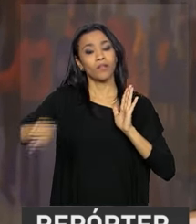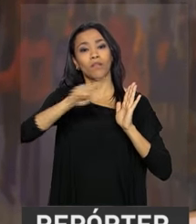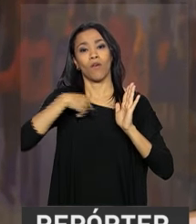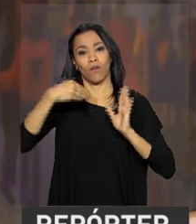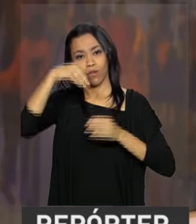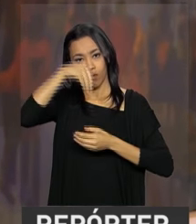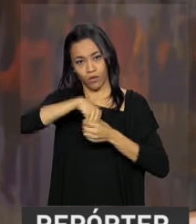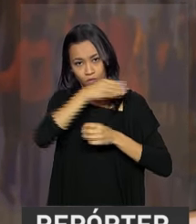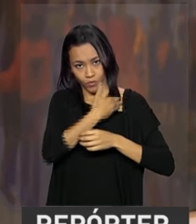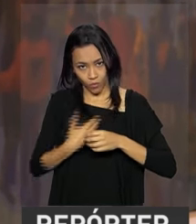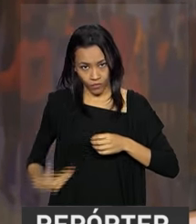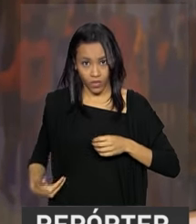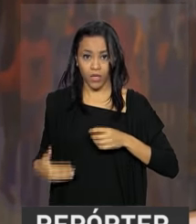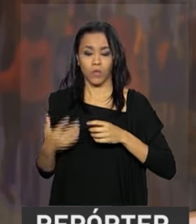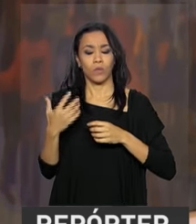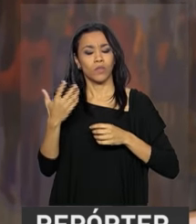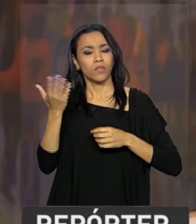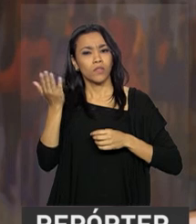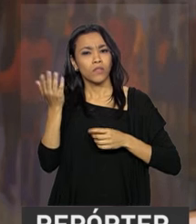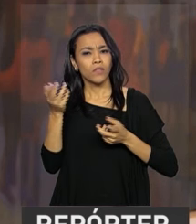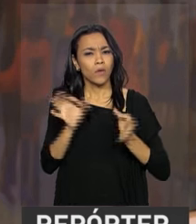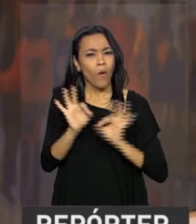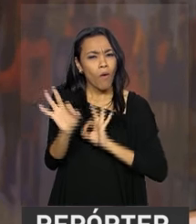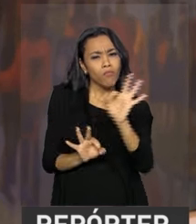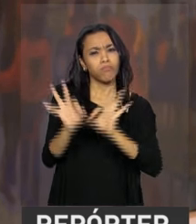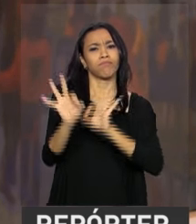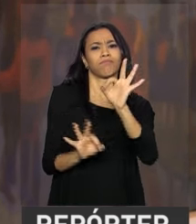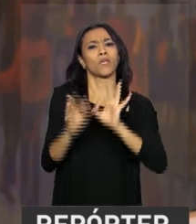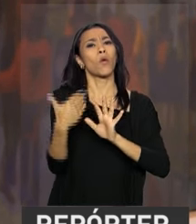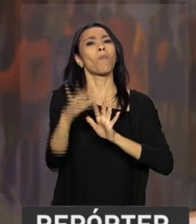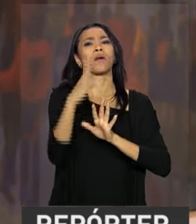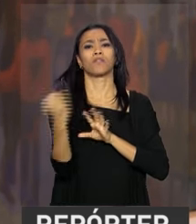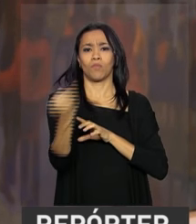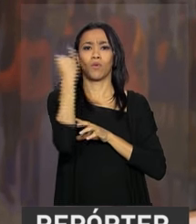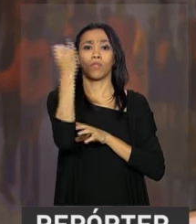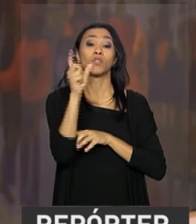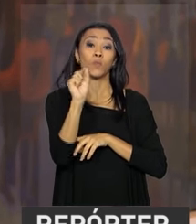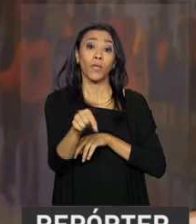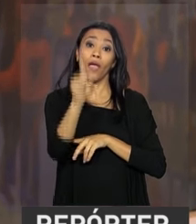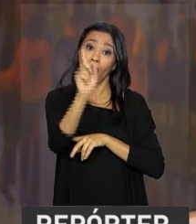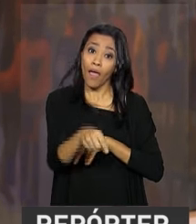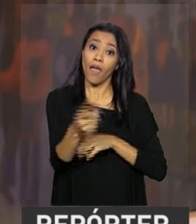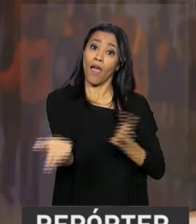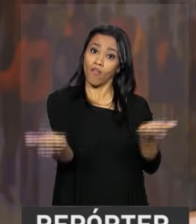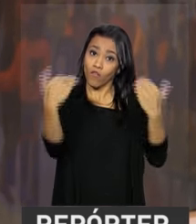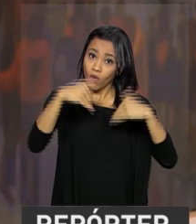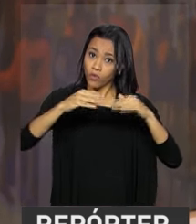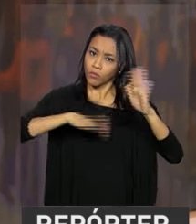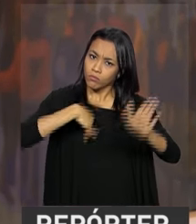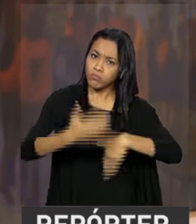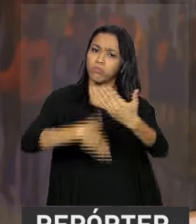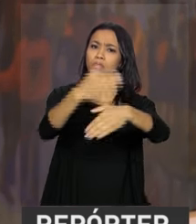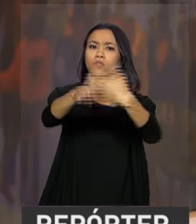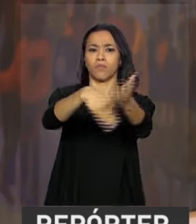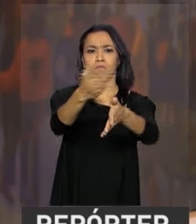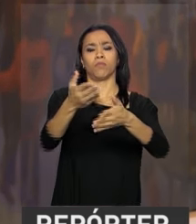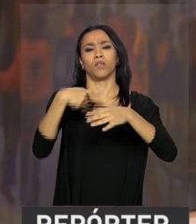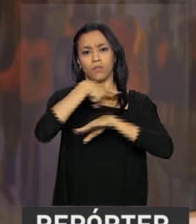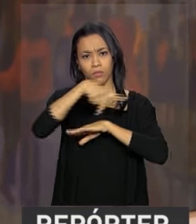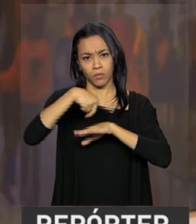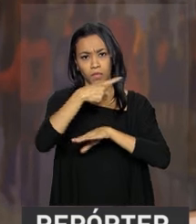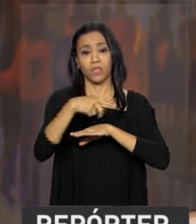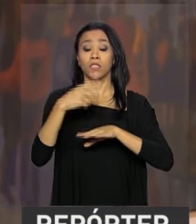darmos seguimento naquilo que é o mais importante, que é a retomada do crescimento, a retomada